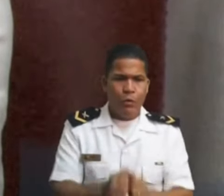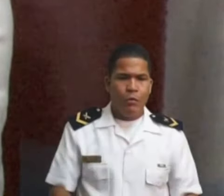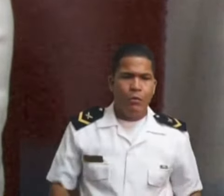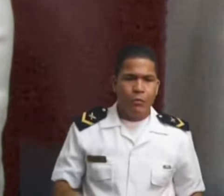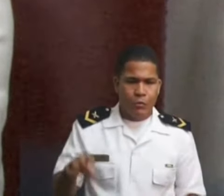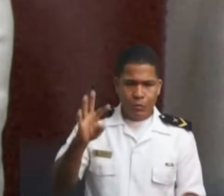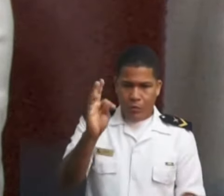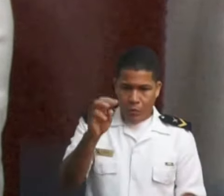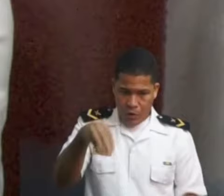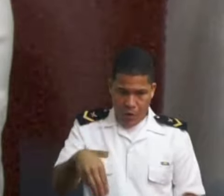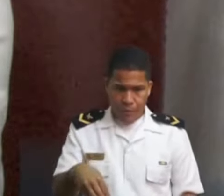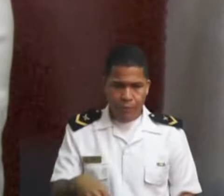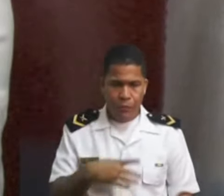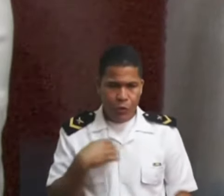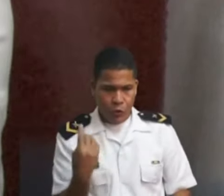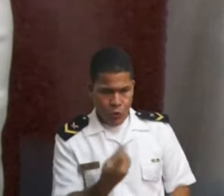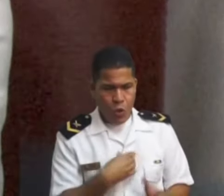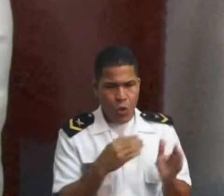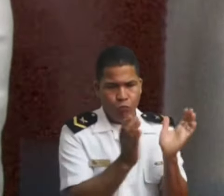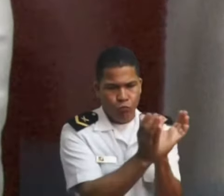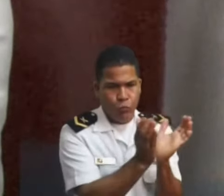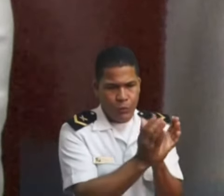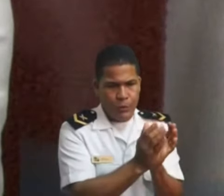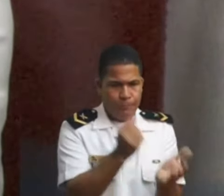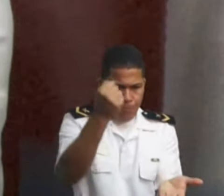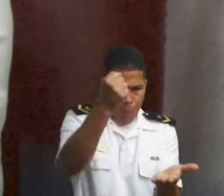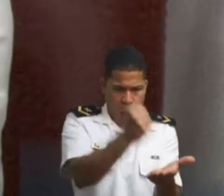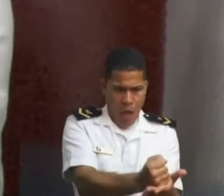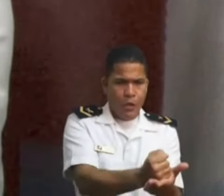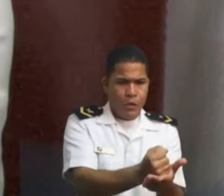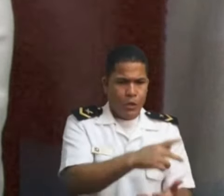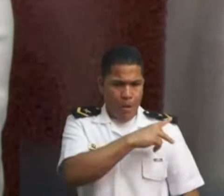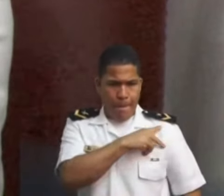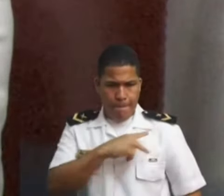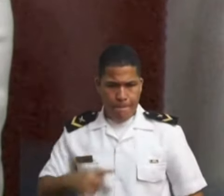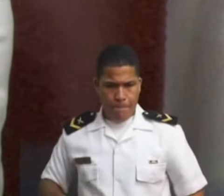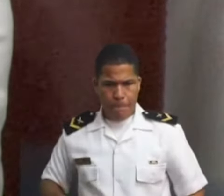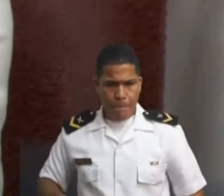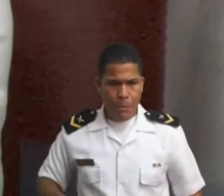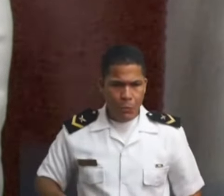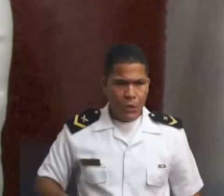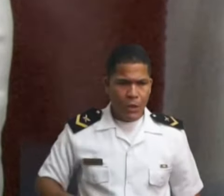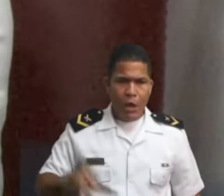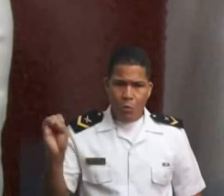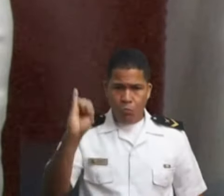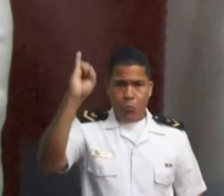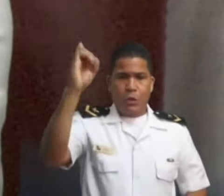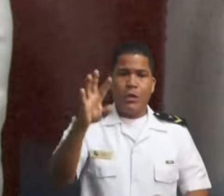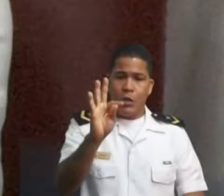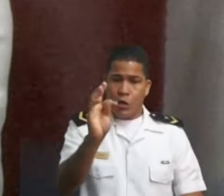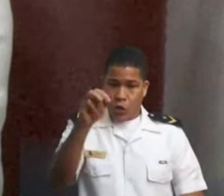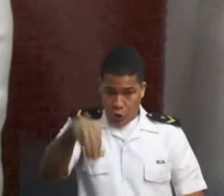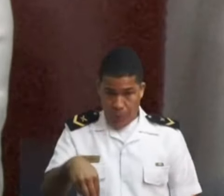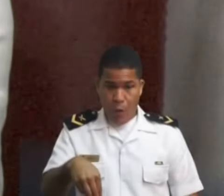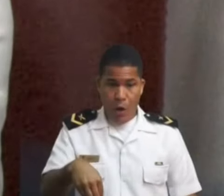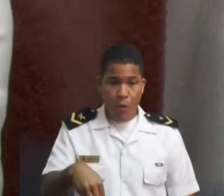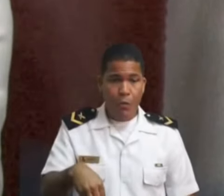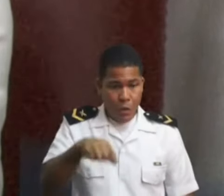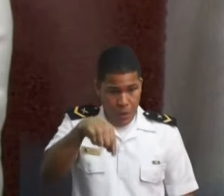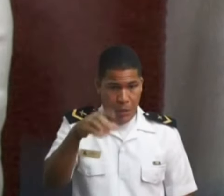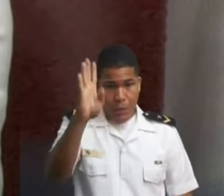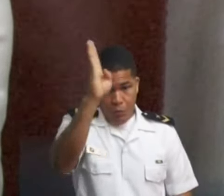Marítimo. A nossa comissão registra publicamente a importância da Corte do Mar para nosso país